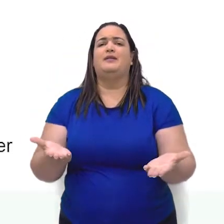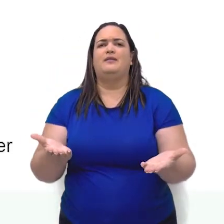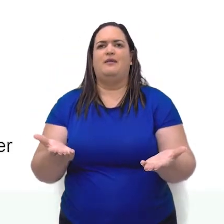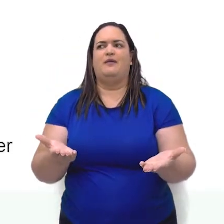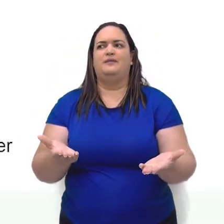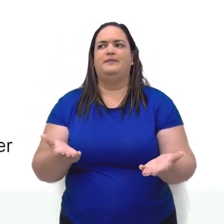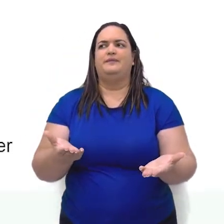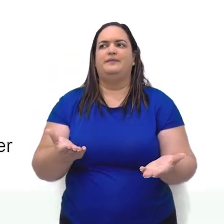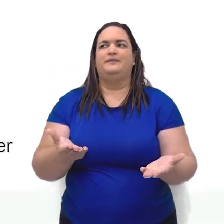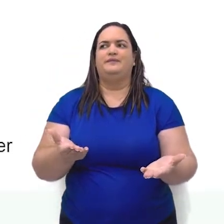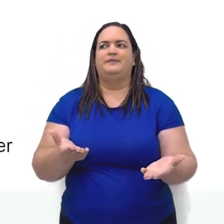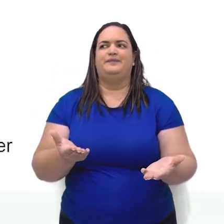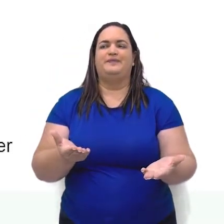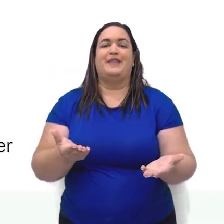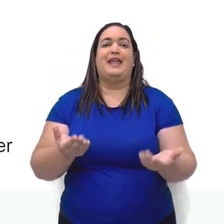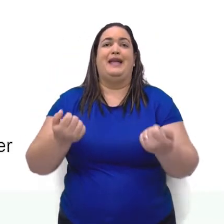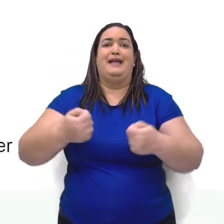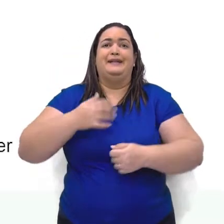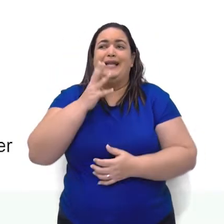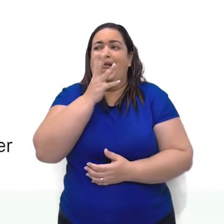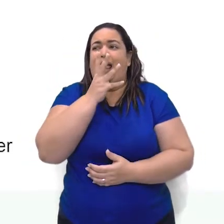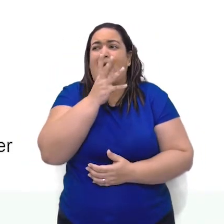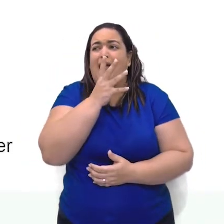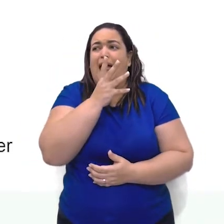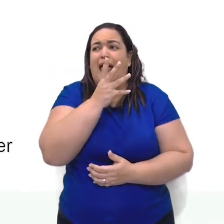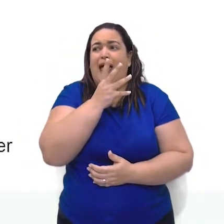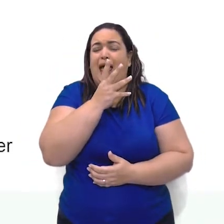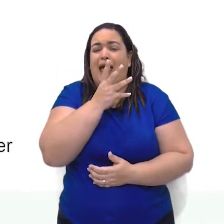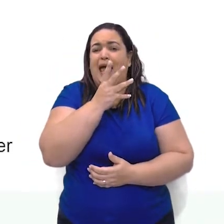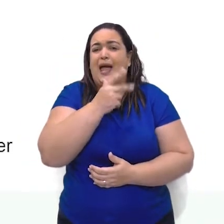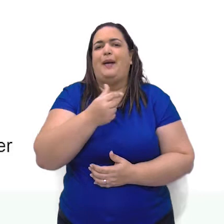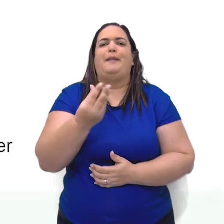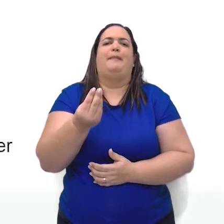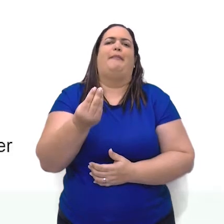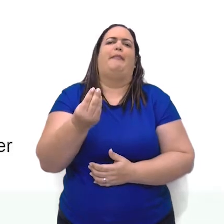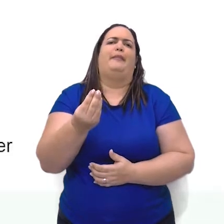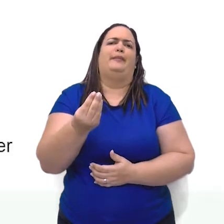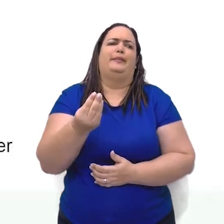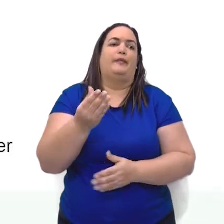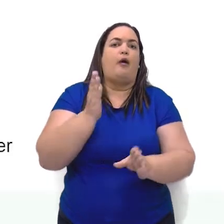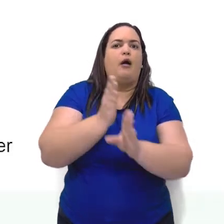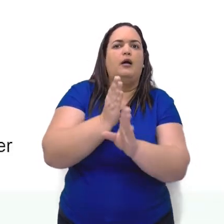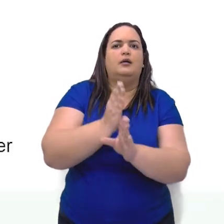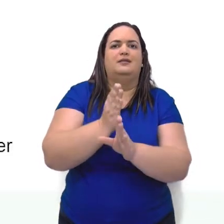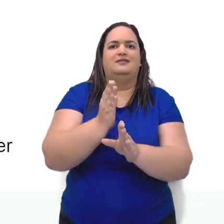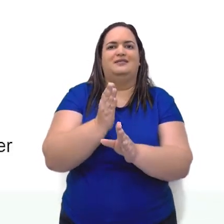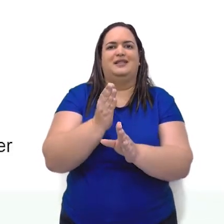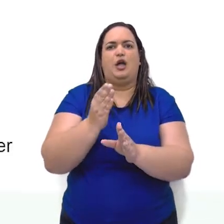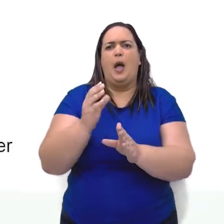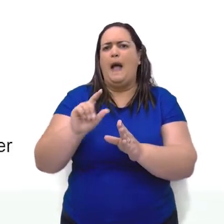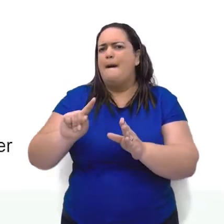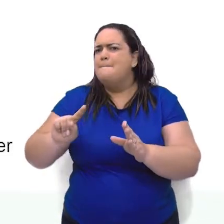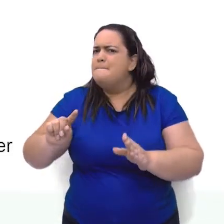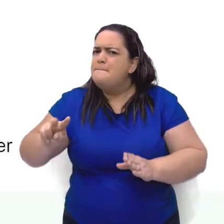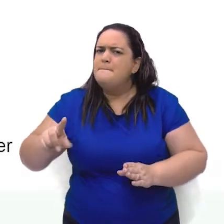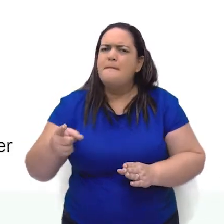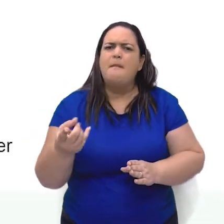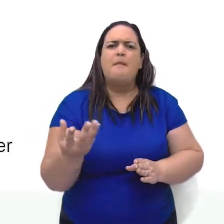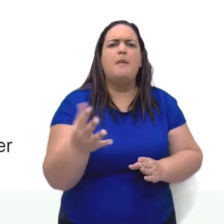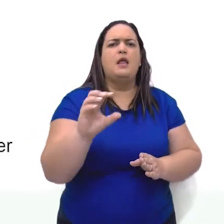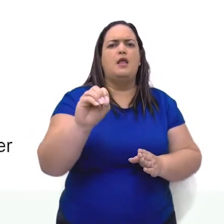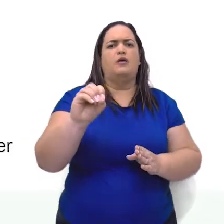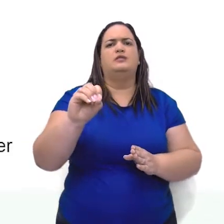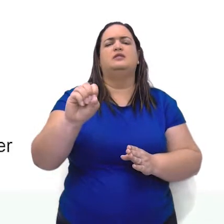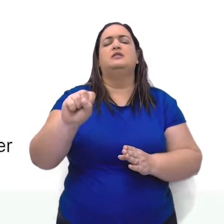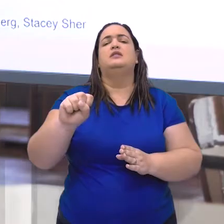levará vários meses. A doença se transforma em uma pandemia que atinge milhões de pessoas, instaurando o pânico